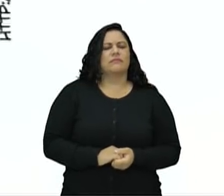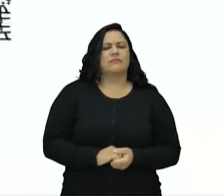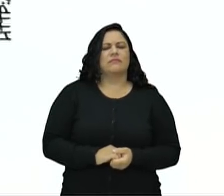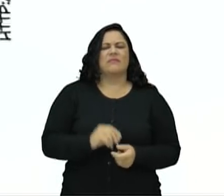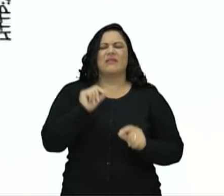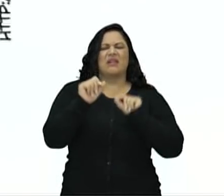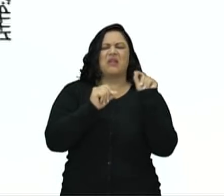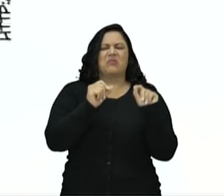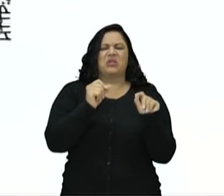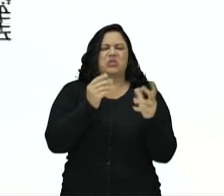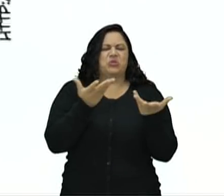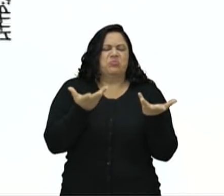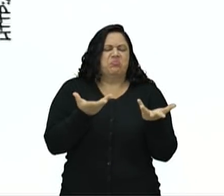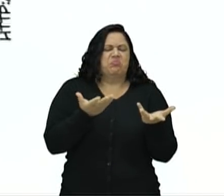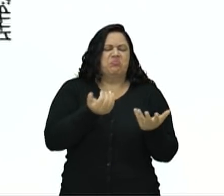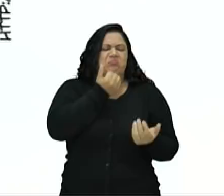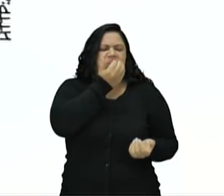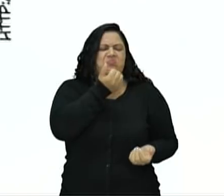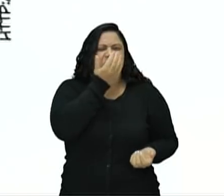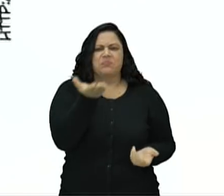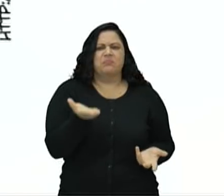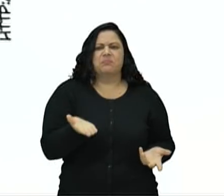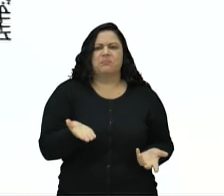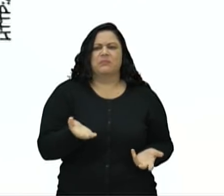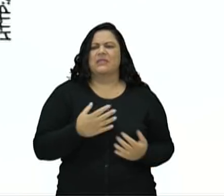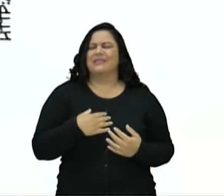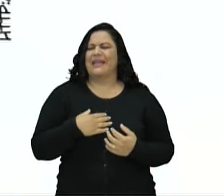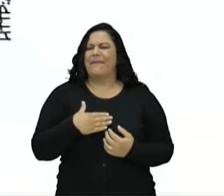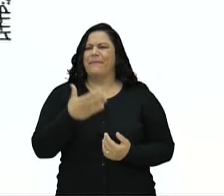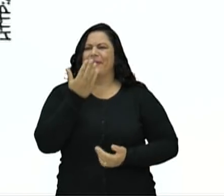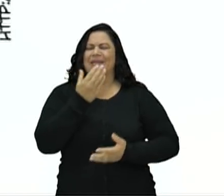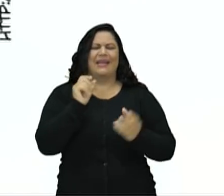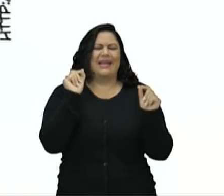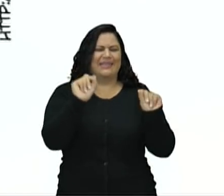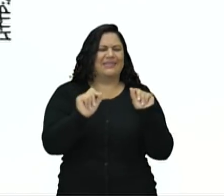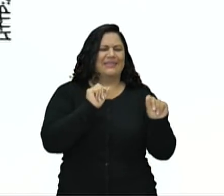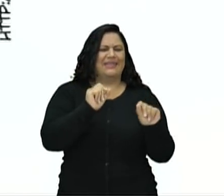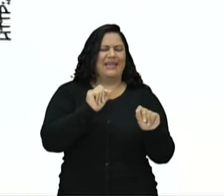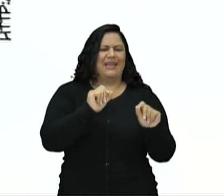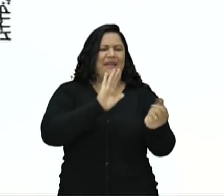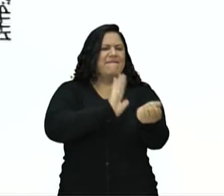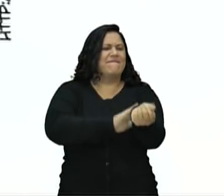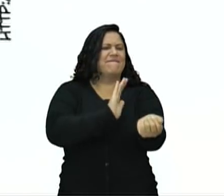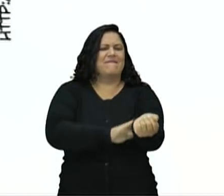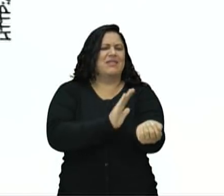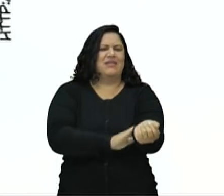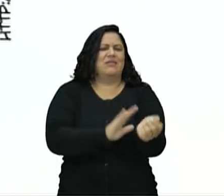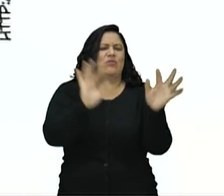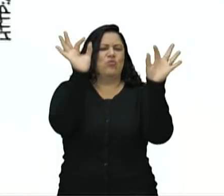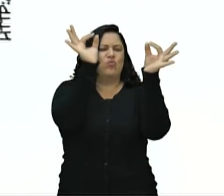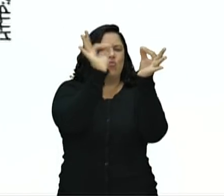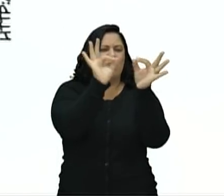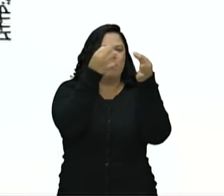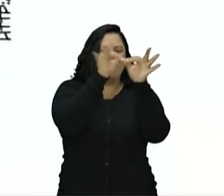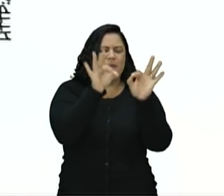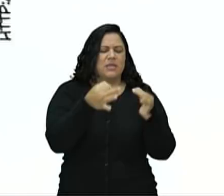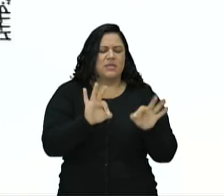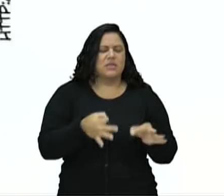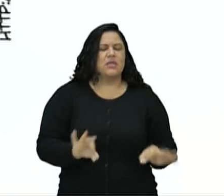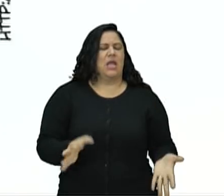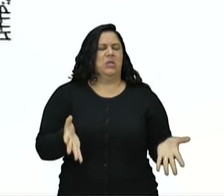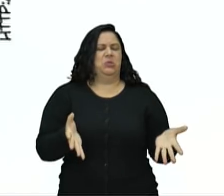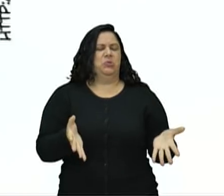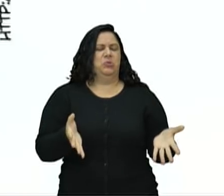estética, culto ao corpo. Sou feliz assim. Por isso que você não ligou para